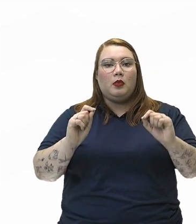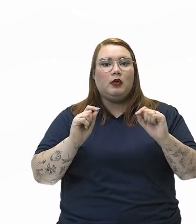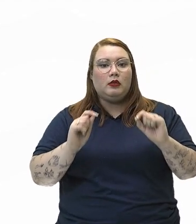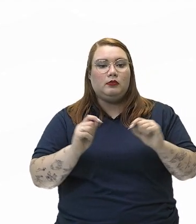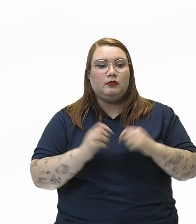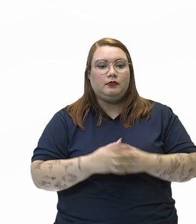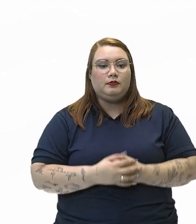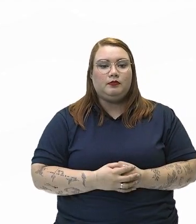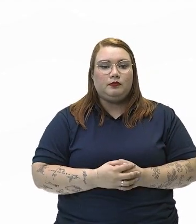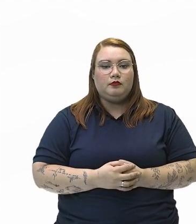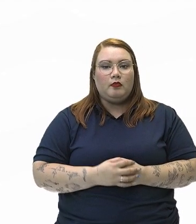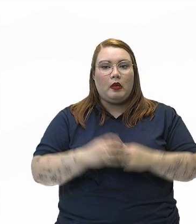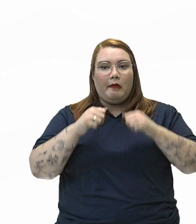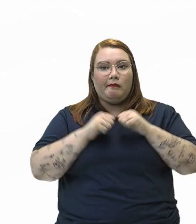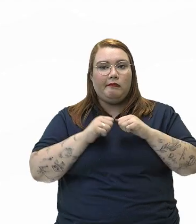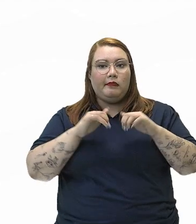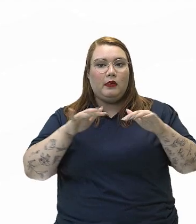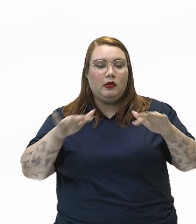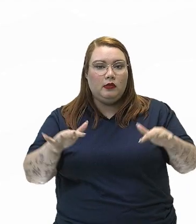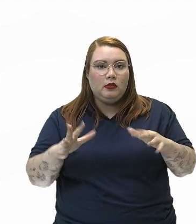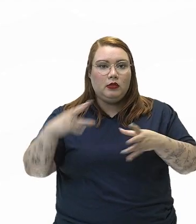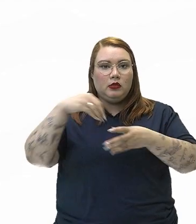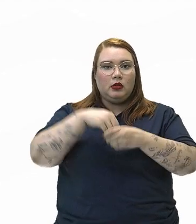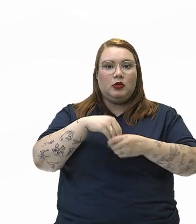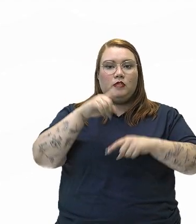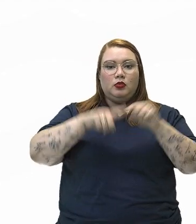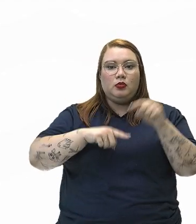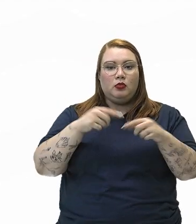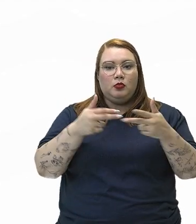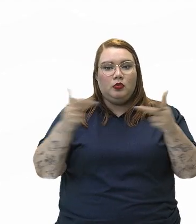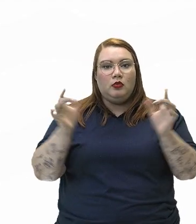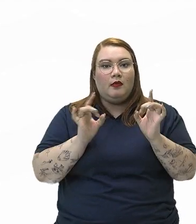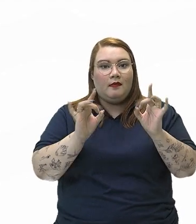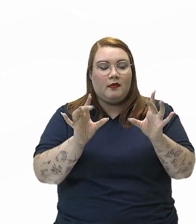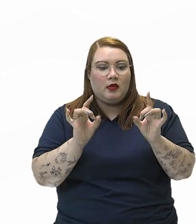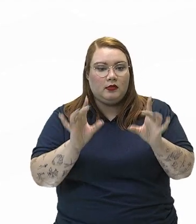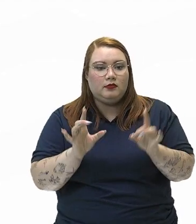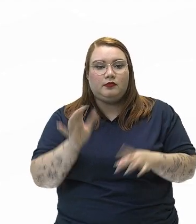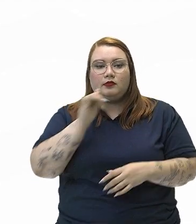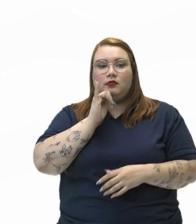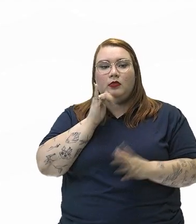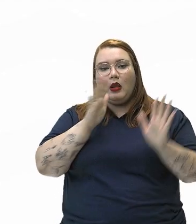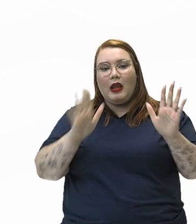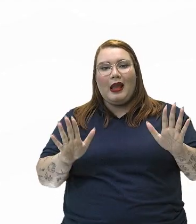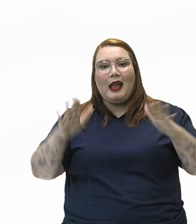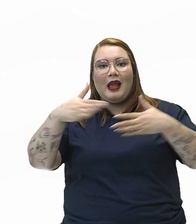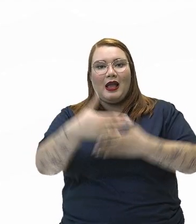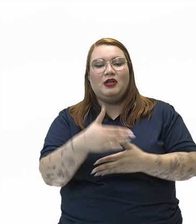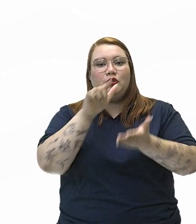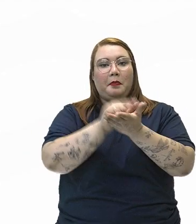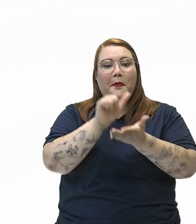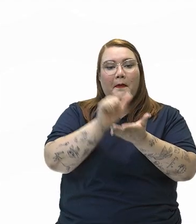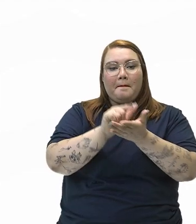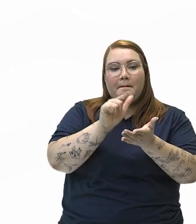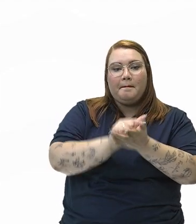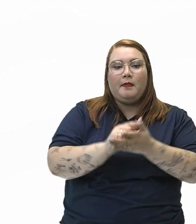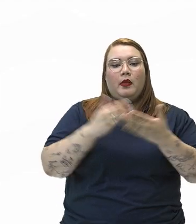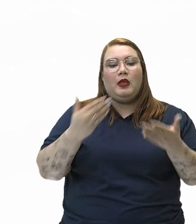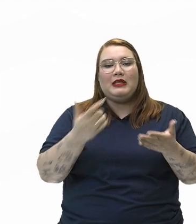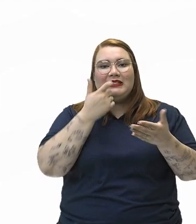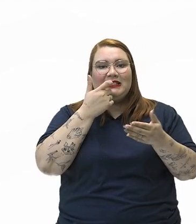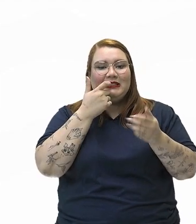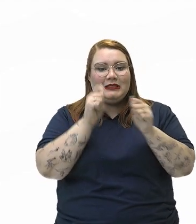sendo distribuídas dentro dos produtos que são vendidos. São elas caixas de papelão,